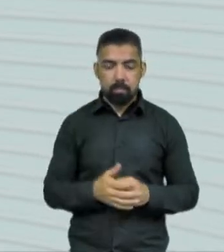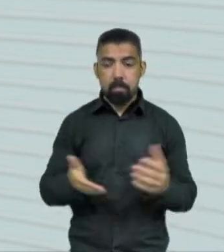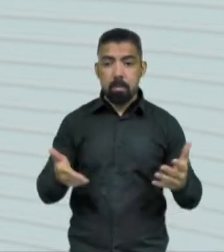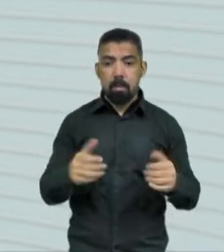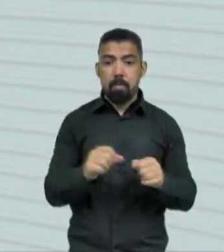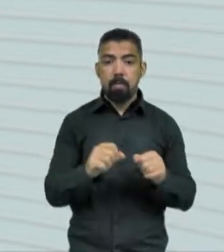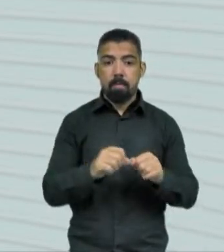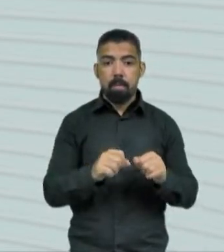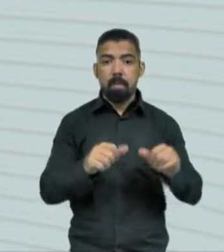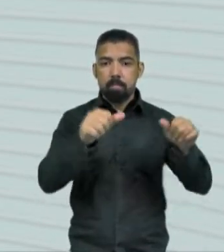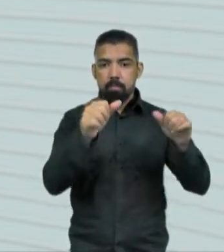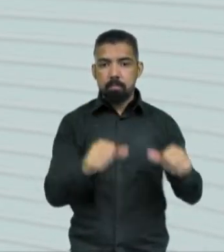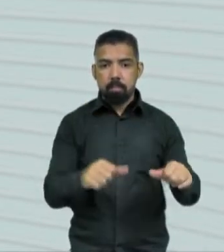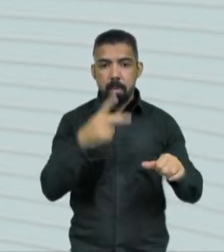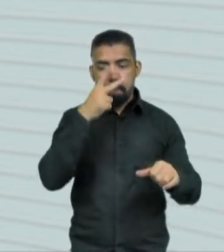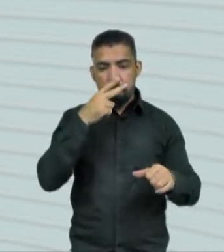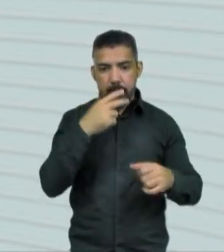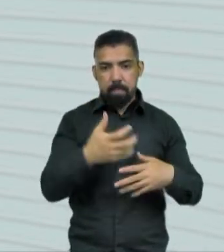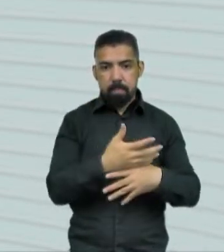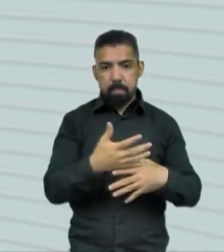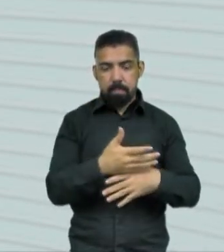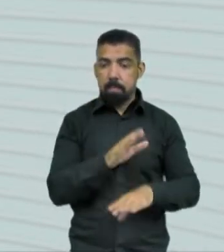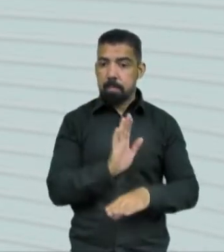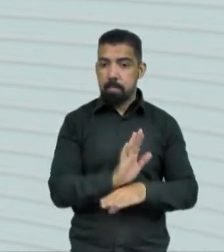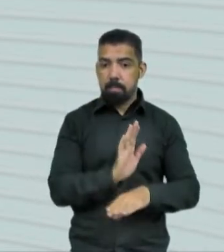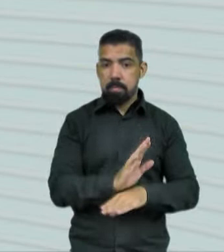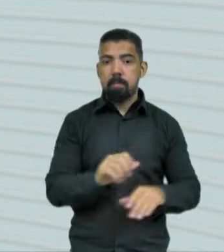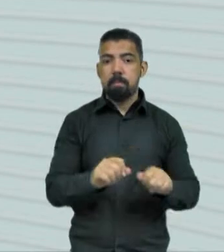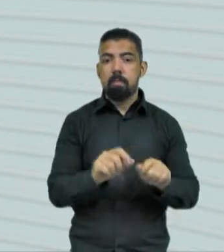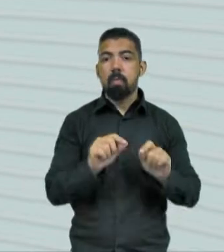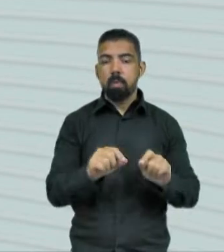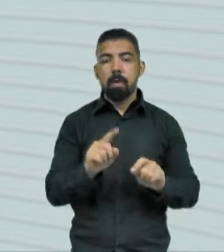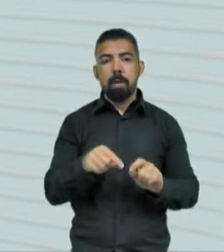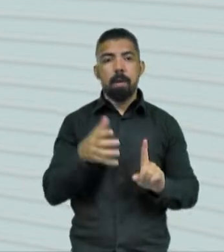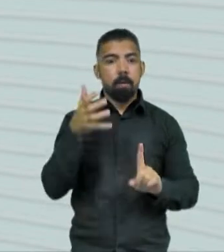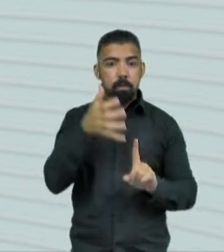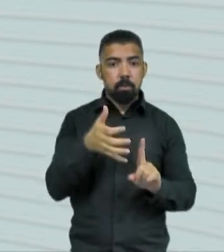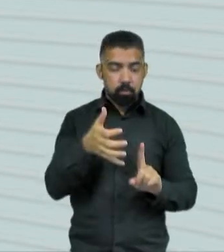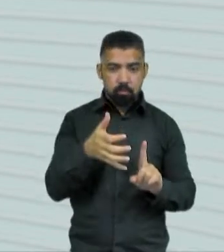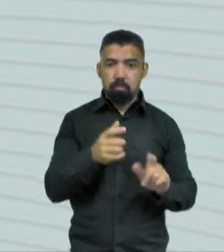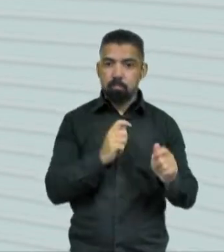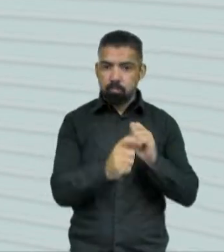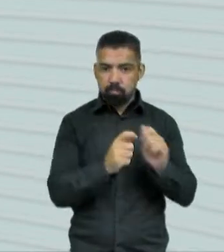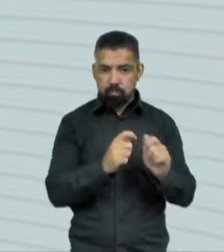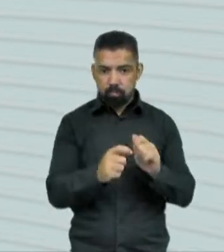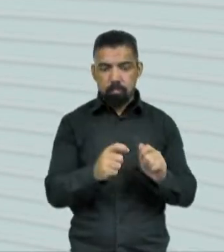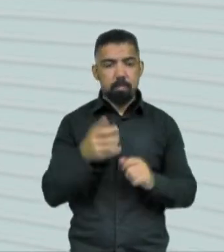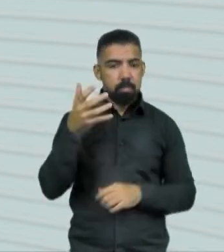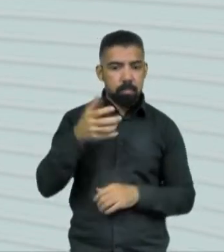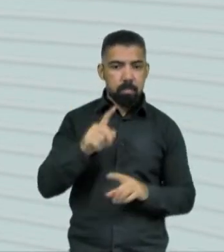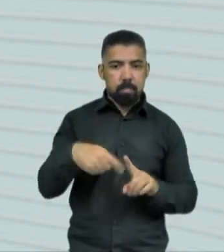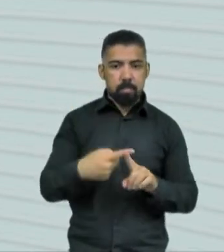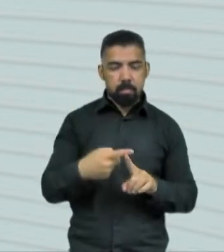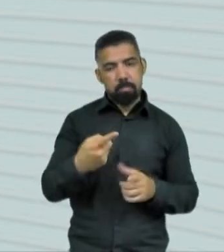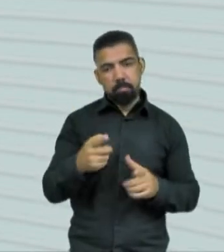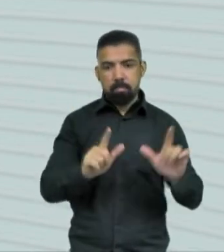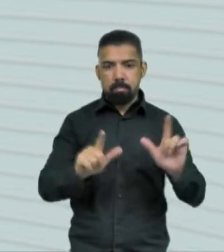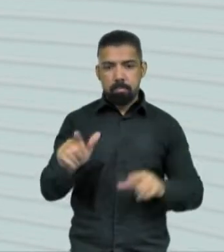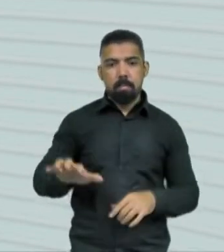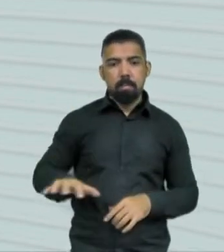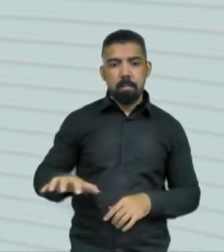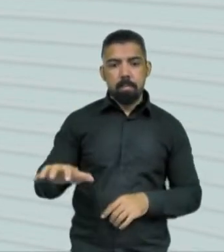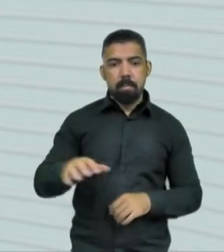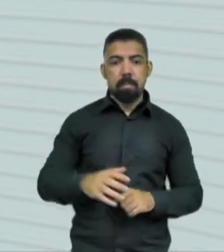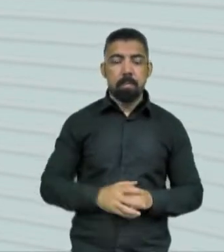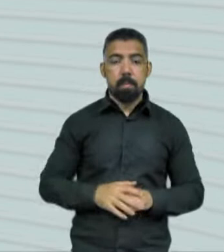na mesma cidade. No início da tarde, concede entrevista para a emissora de rádio também no Cariri. Às